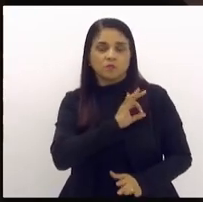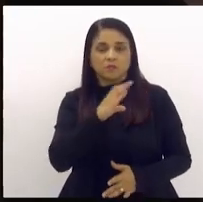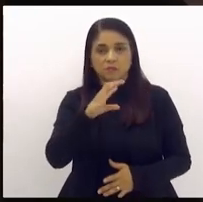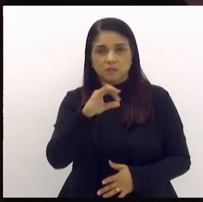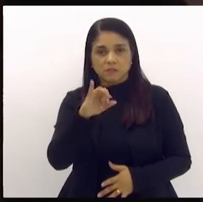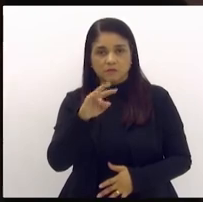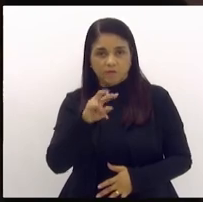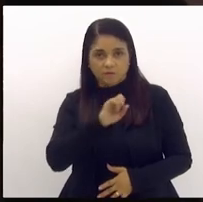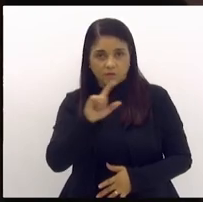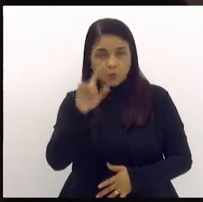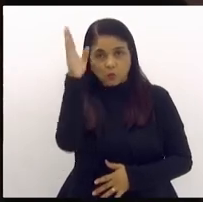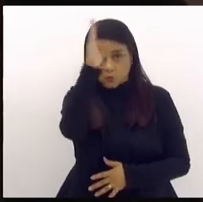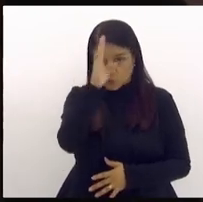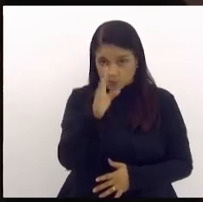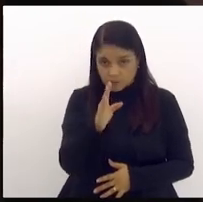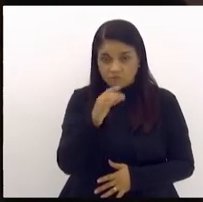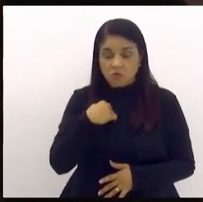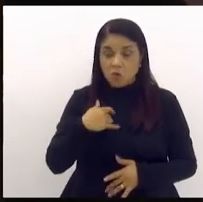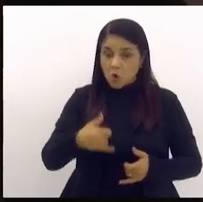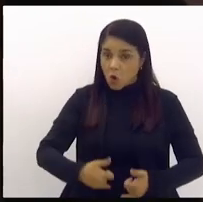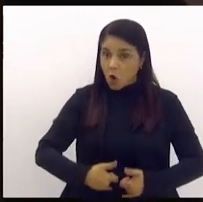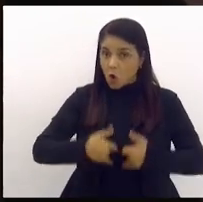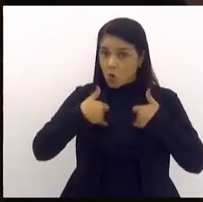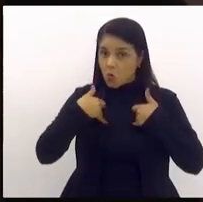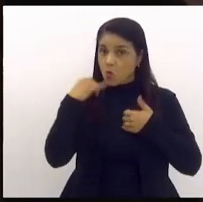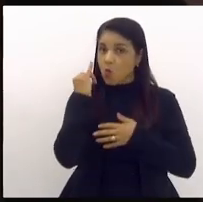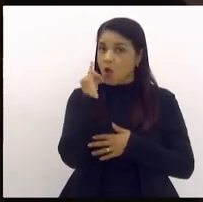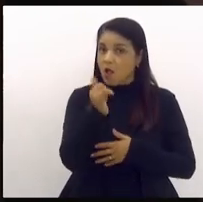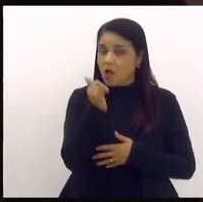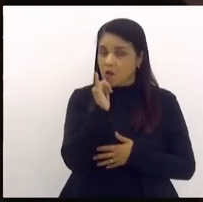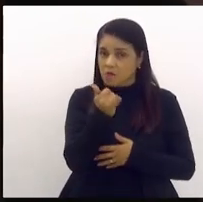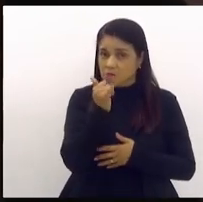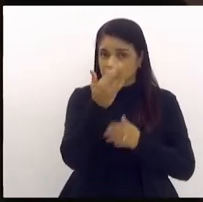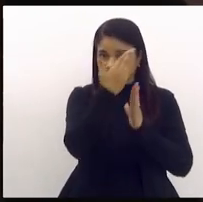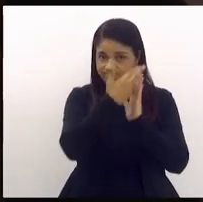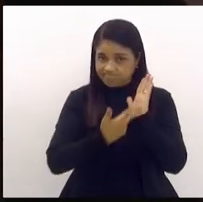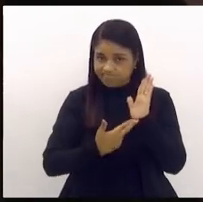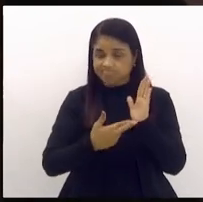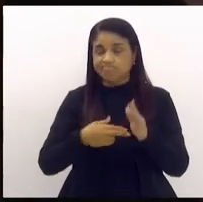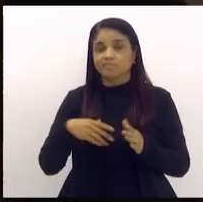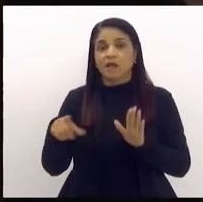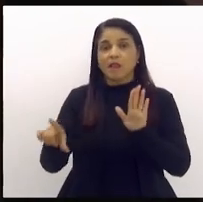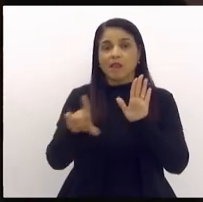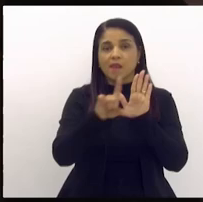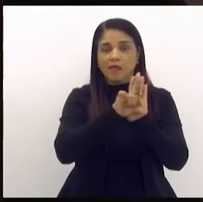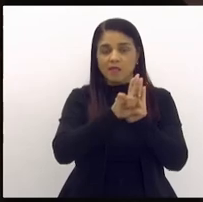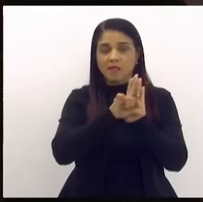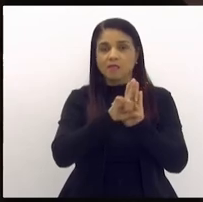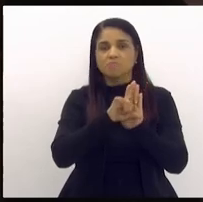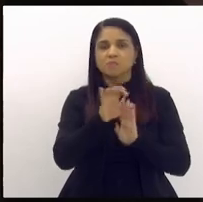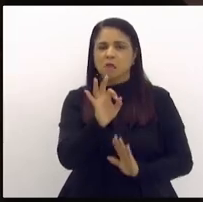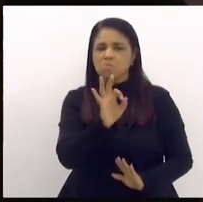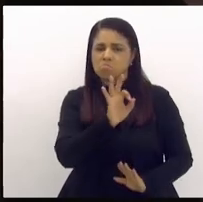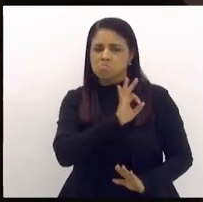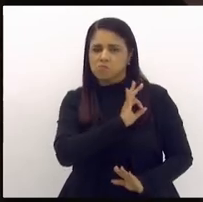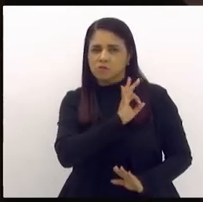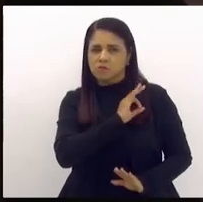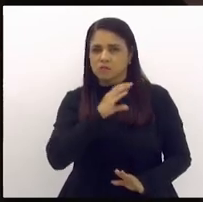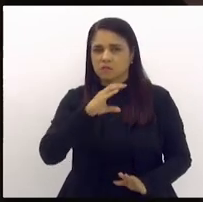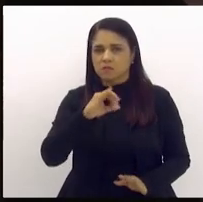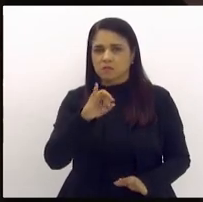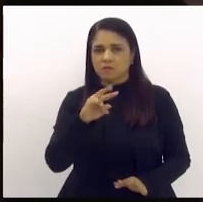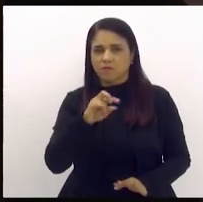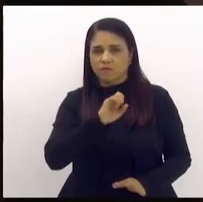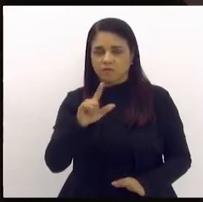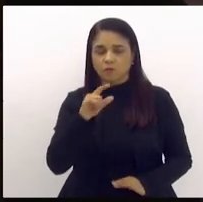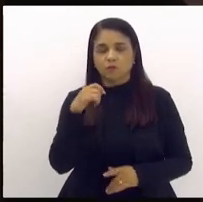fui com orgulho de ter sido relator nessa casa da lei orgânica da nossa brava Polícia Civil do Estado